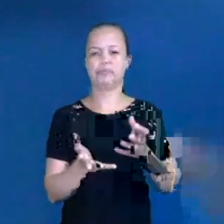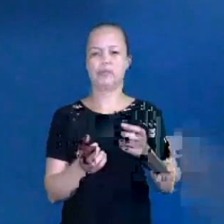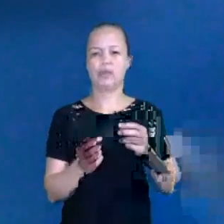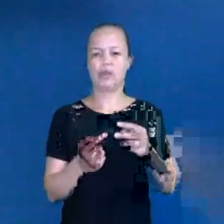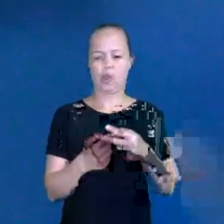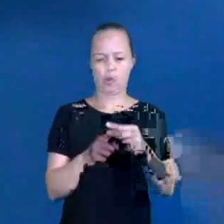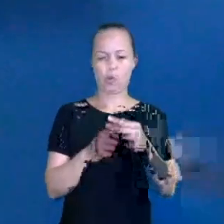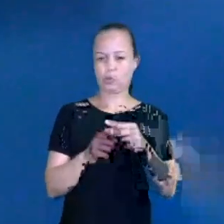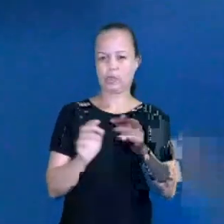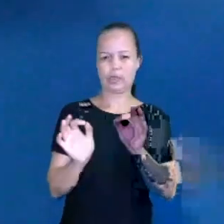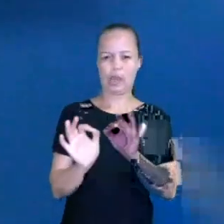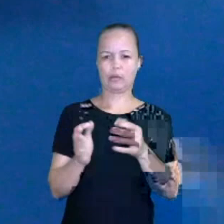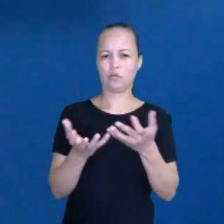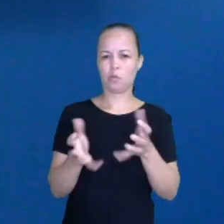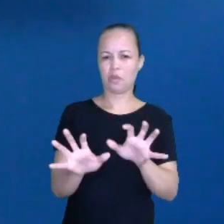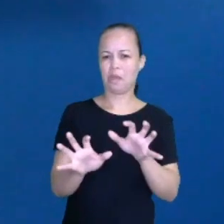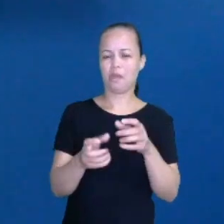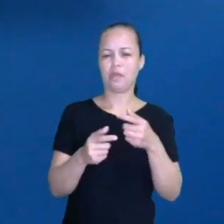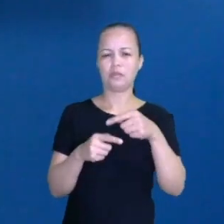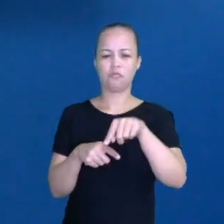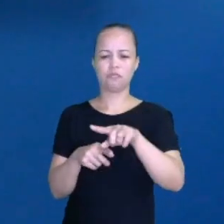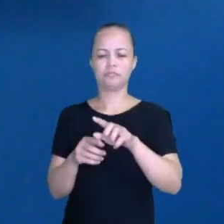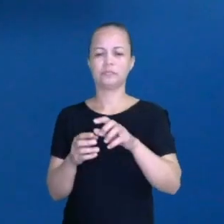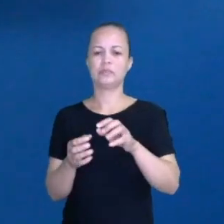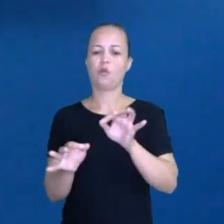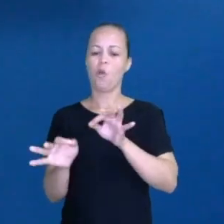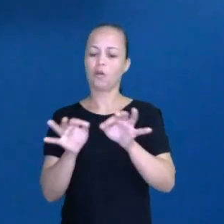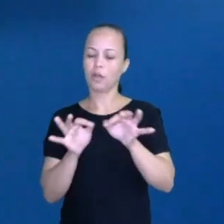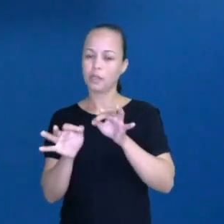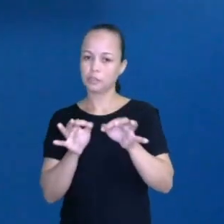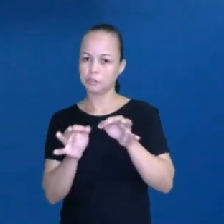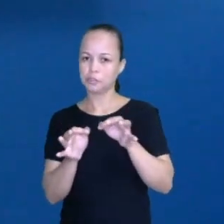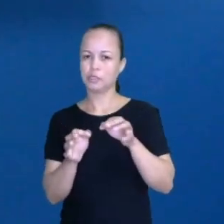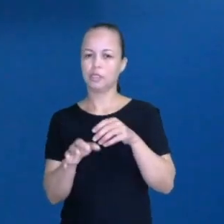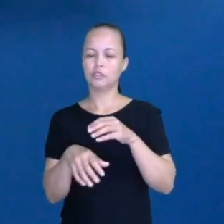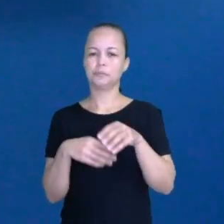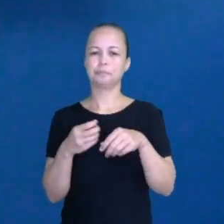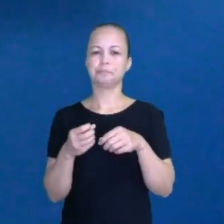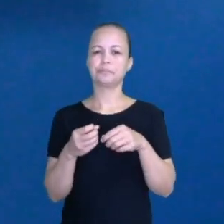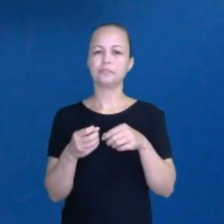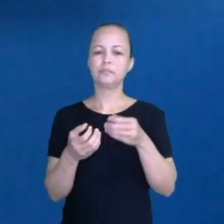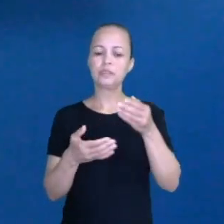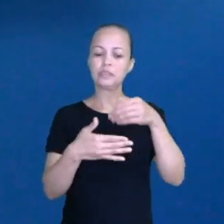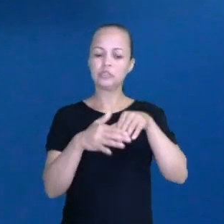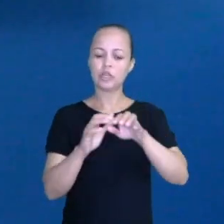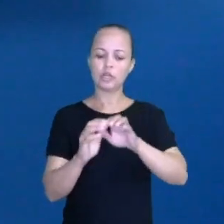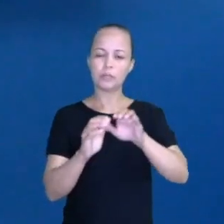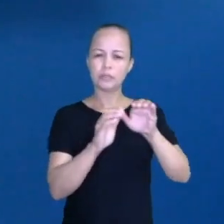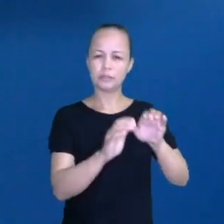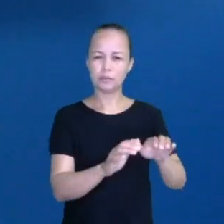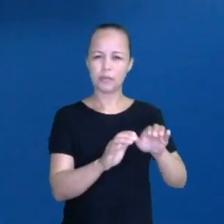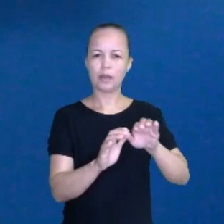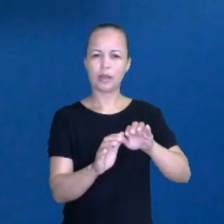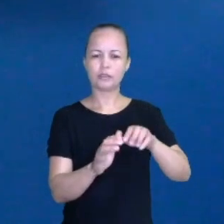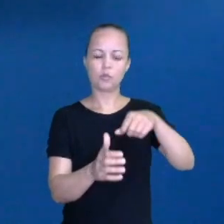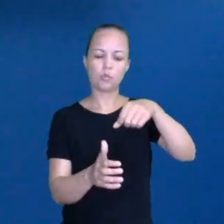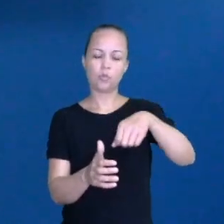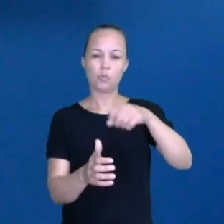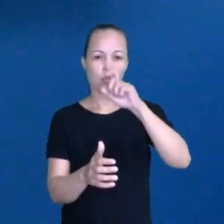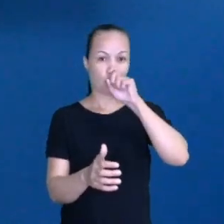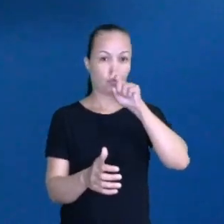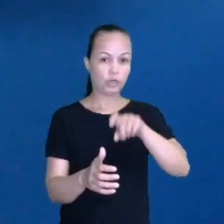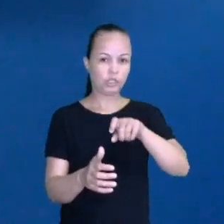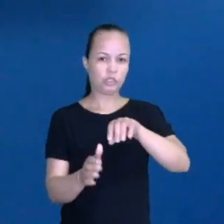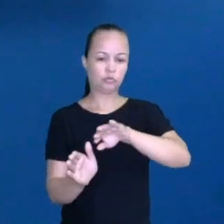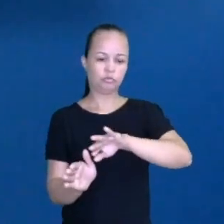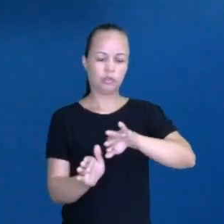consertar, vai jogar no lixo. Então, você separa bem direitinho, deixa ele bem separadinho, um lixo separado, que